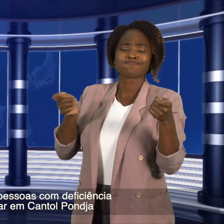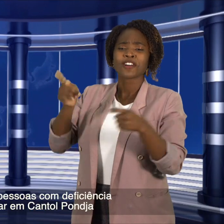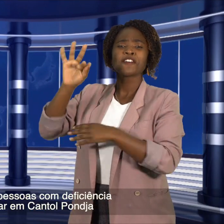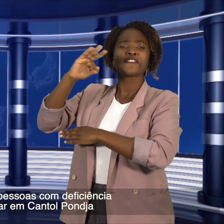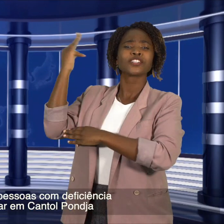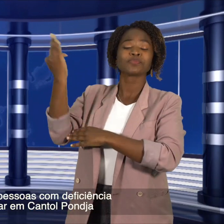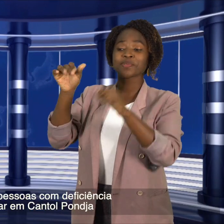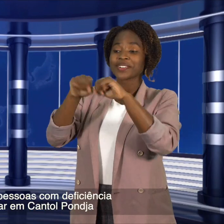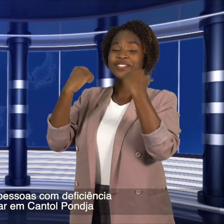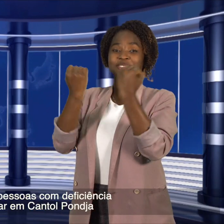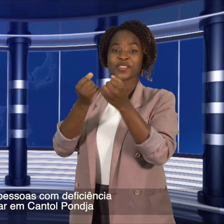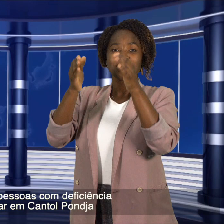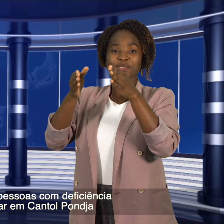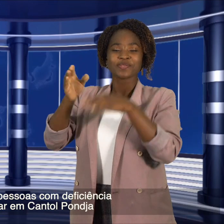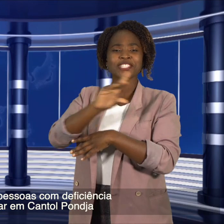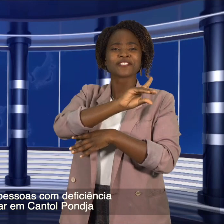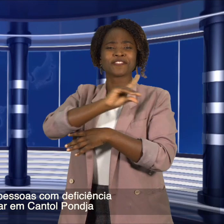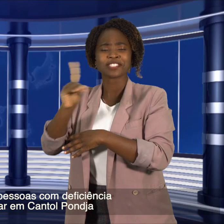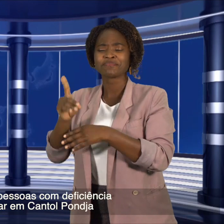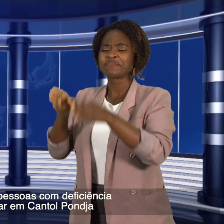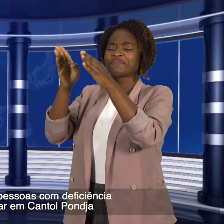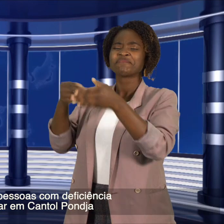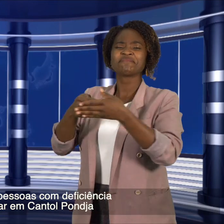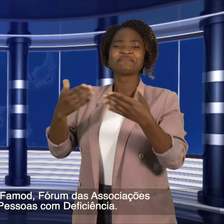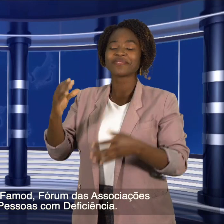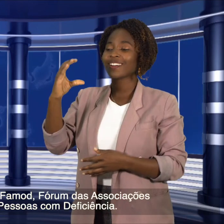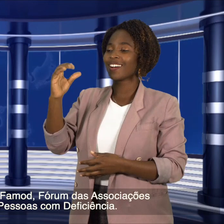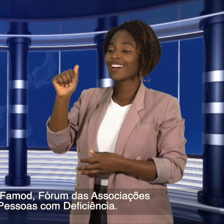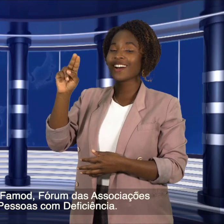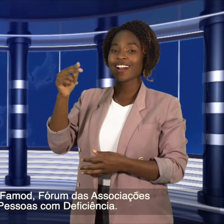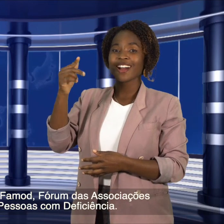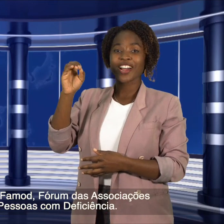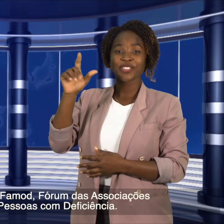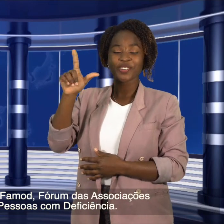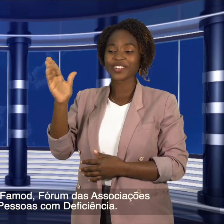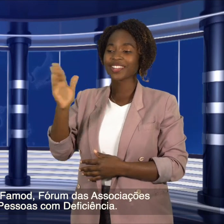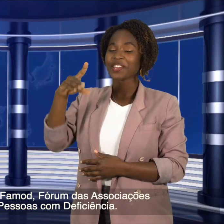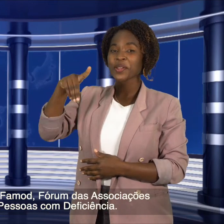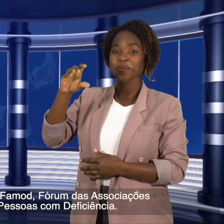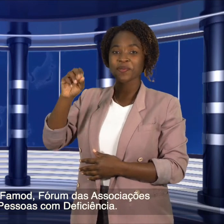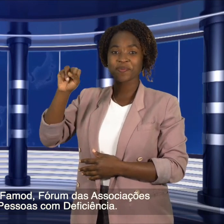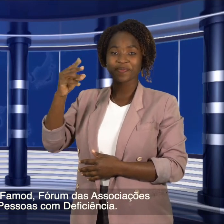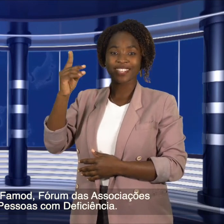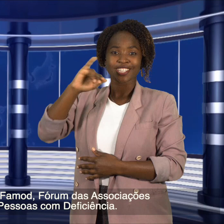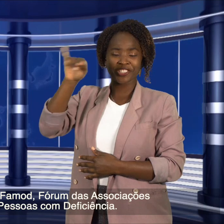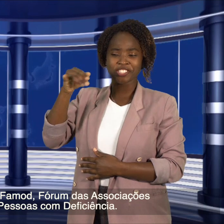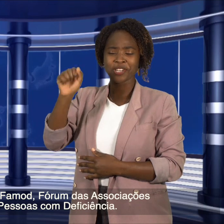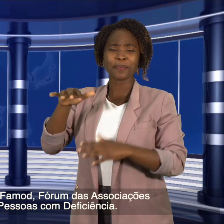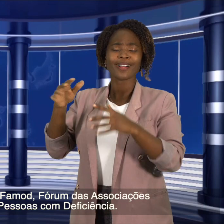deficiência voltam a confiar no Cantol Ponja para dirigir os destinos do FAMOD,